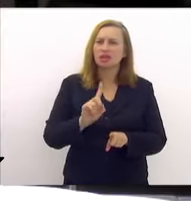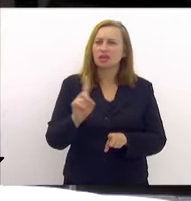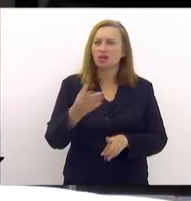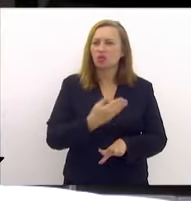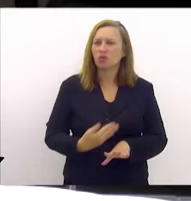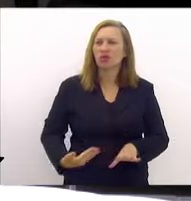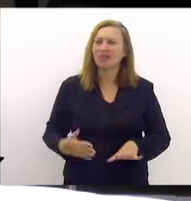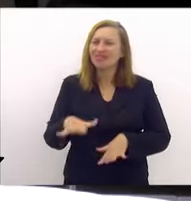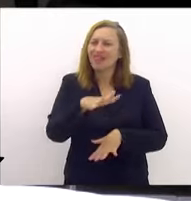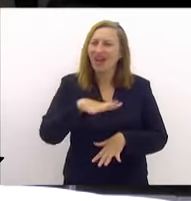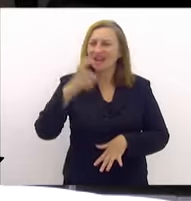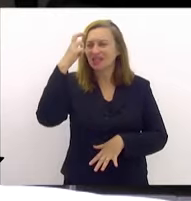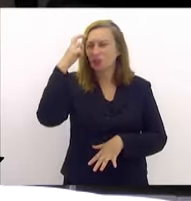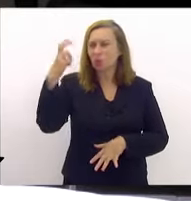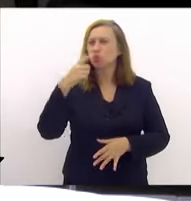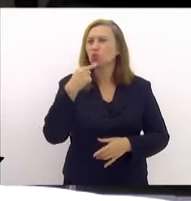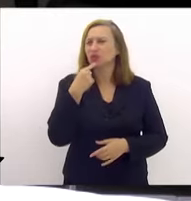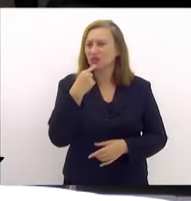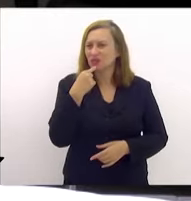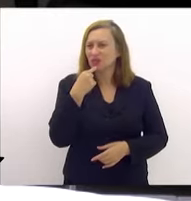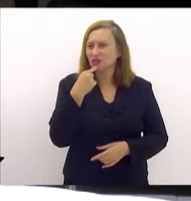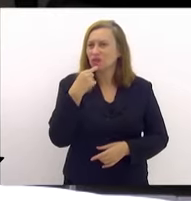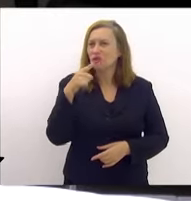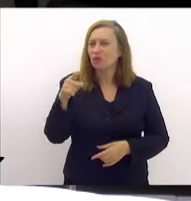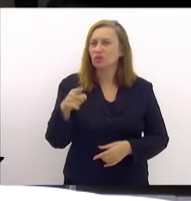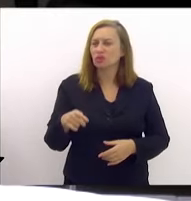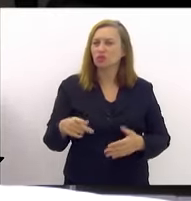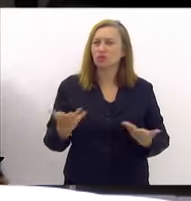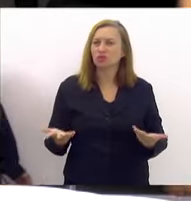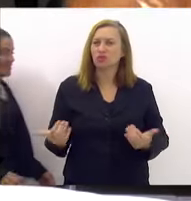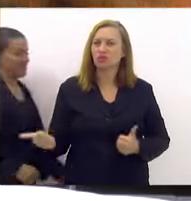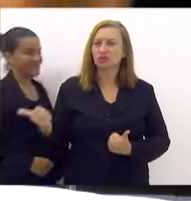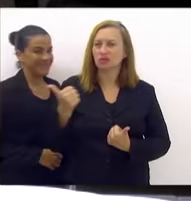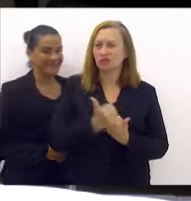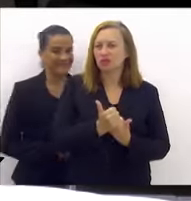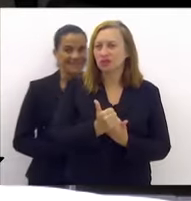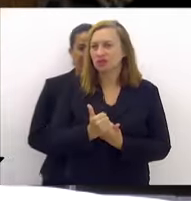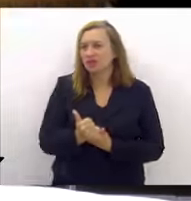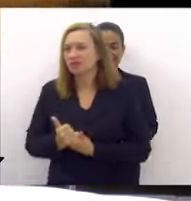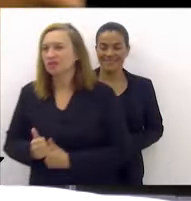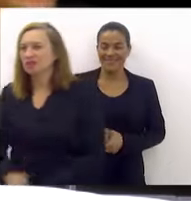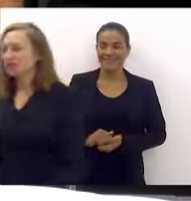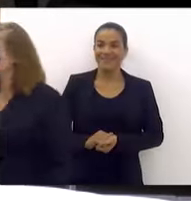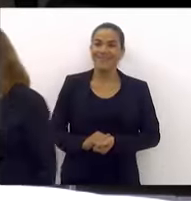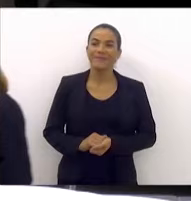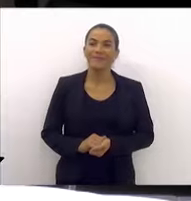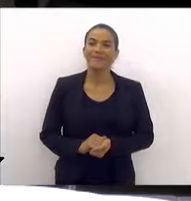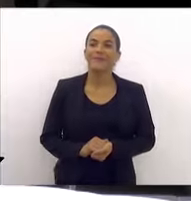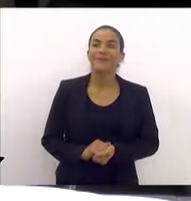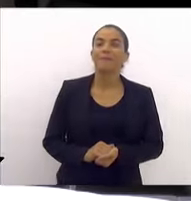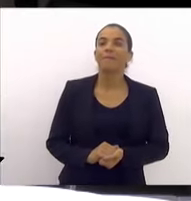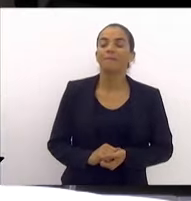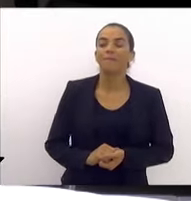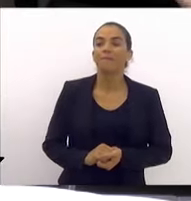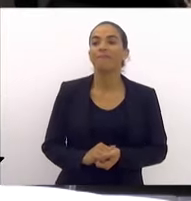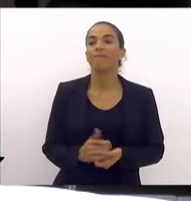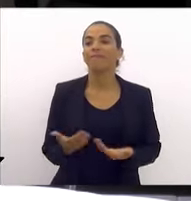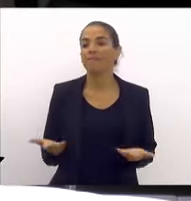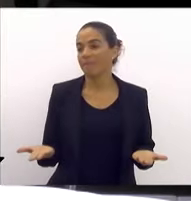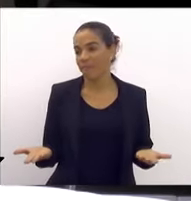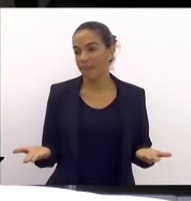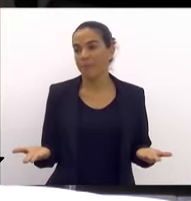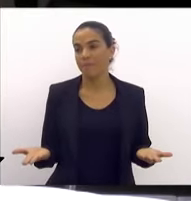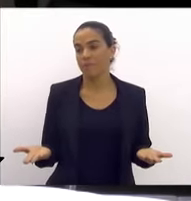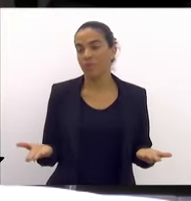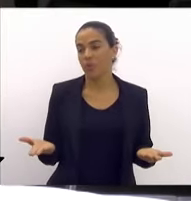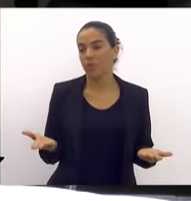área da cultura... Quando ela dá um espetáculo numa comunidade, ela não vai perguntar a ninguém se é carente ou não carente.